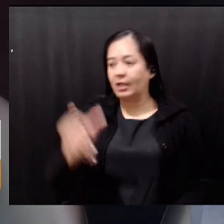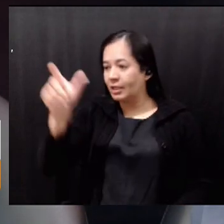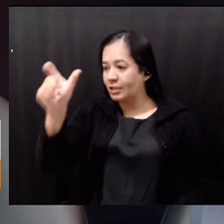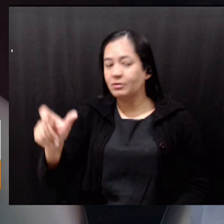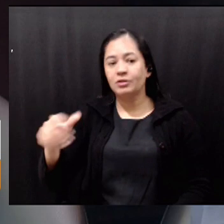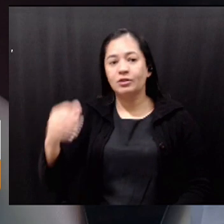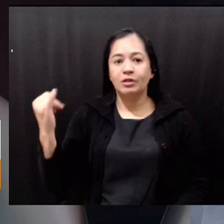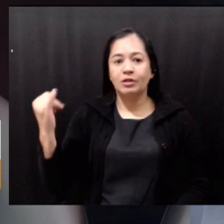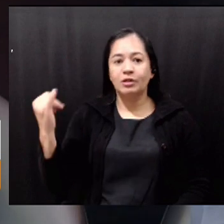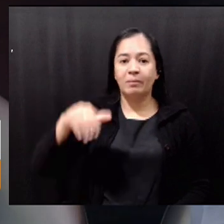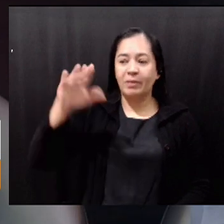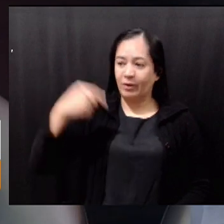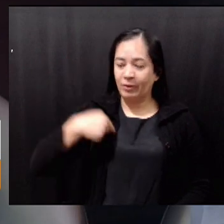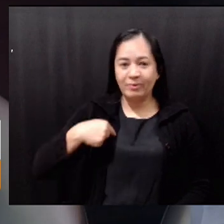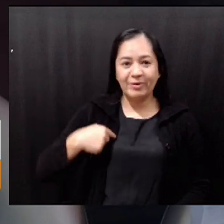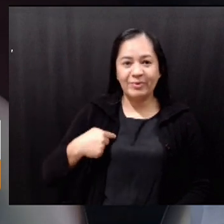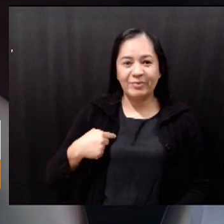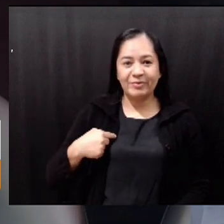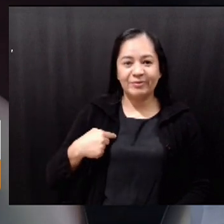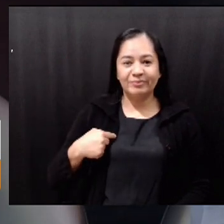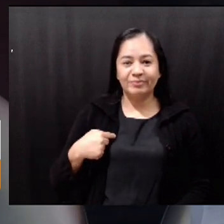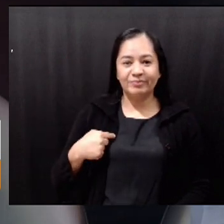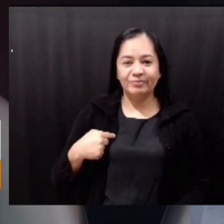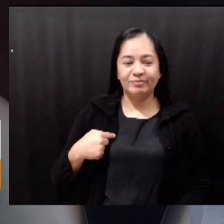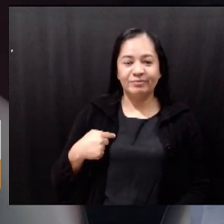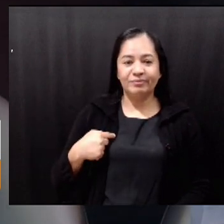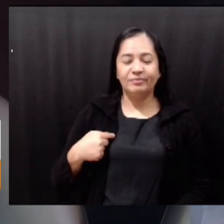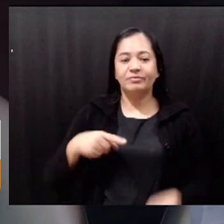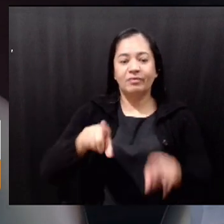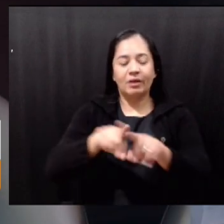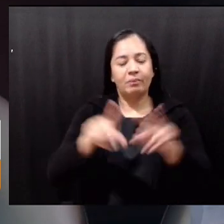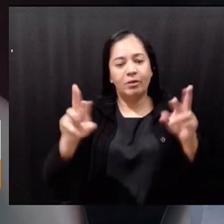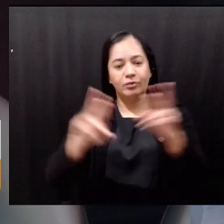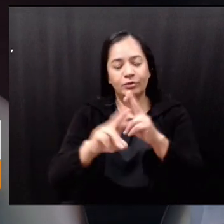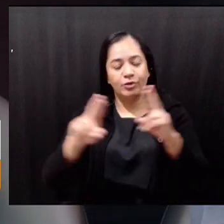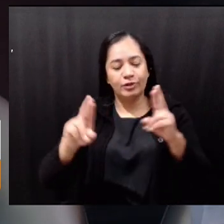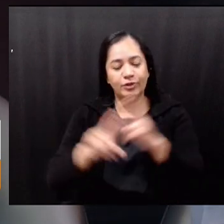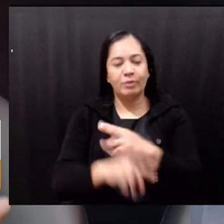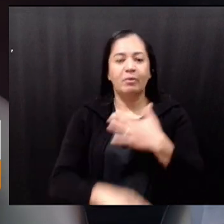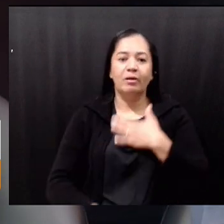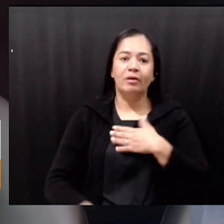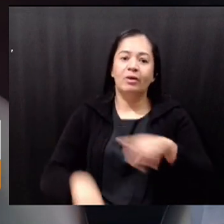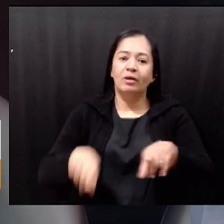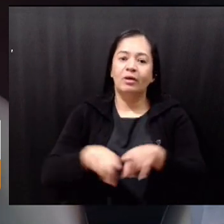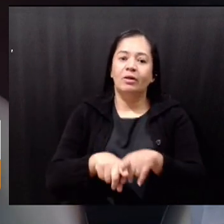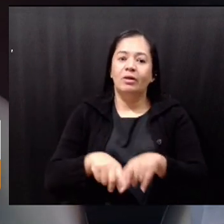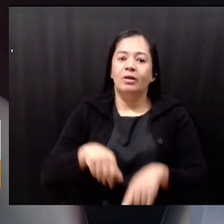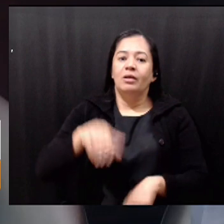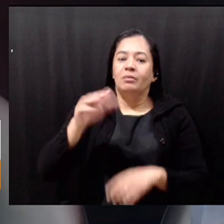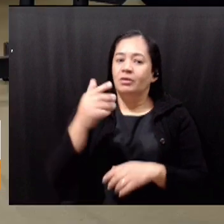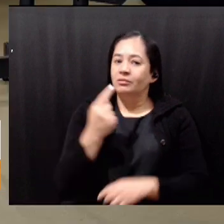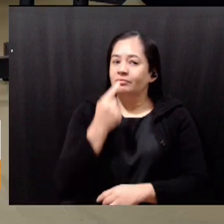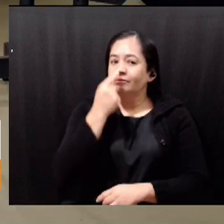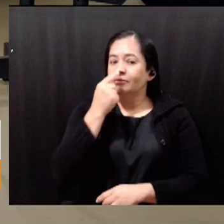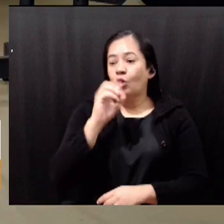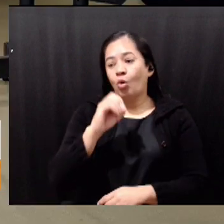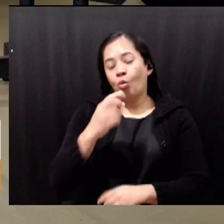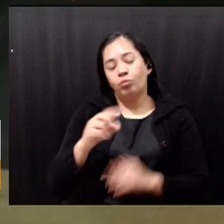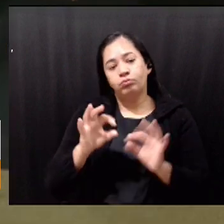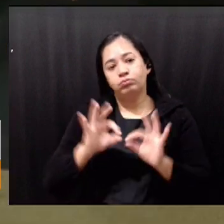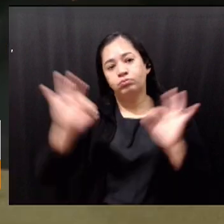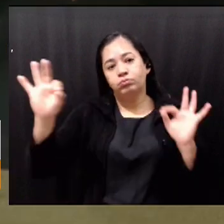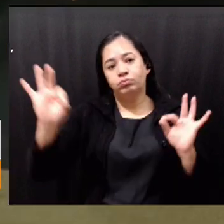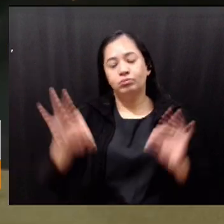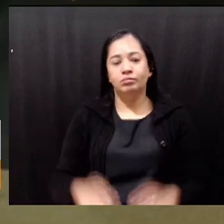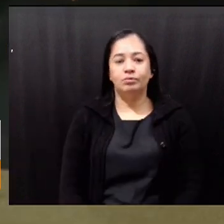comigo. E assim, os meus relacionamentos eles vão ficando mais próximos ou mais distantes. Muito bem, olha